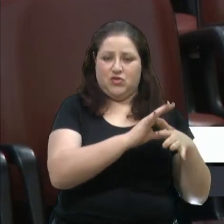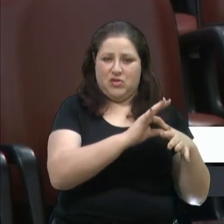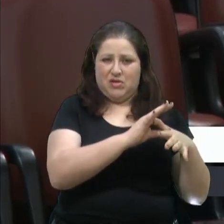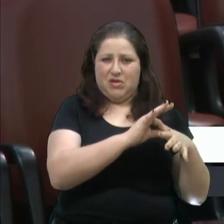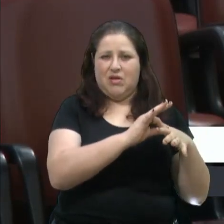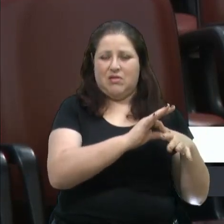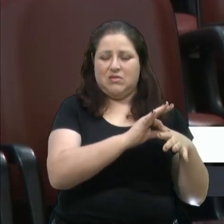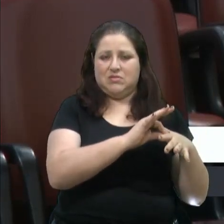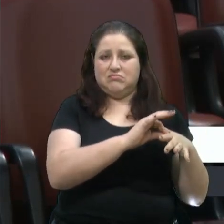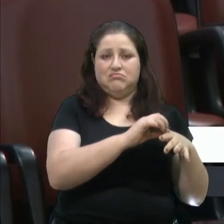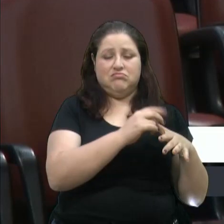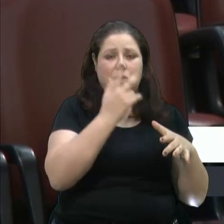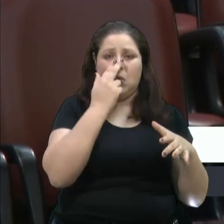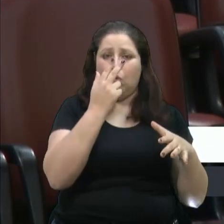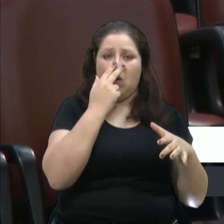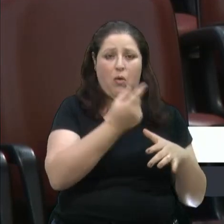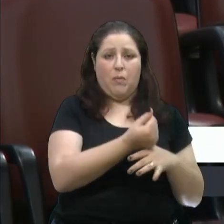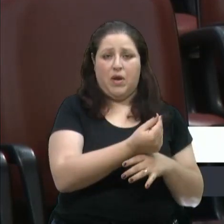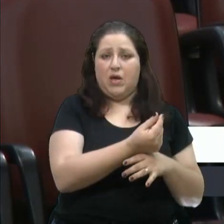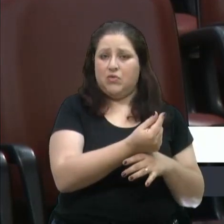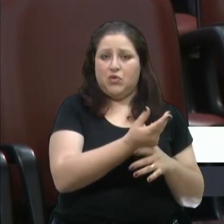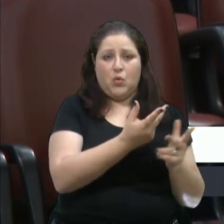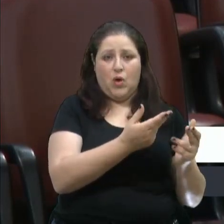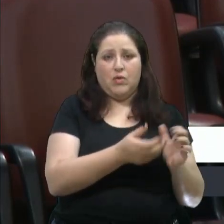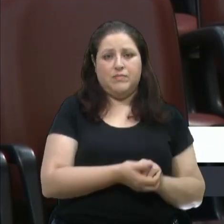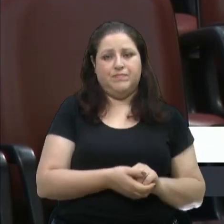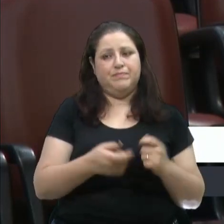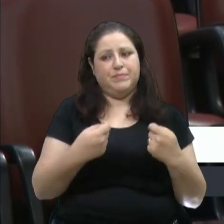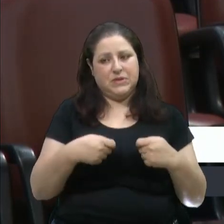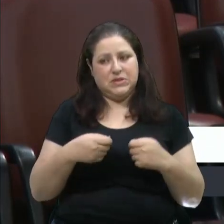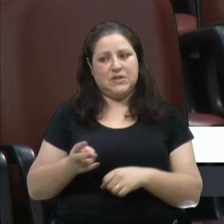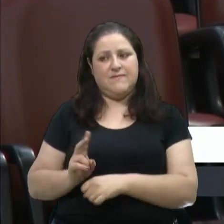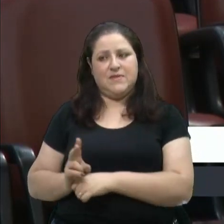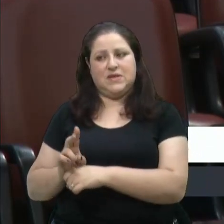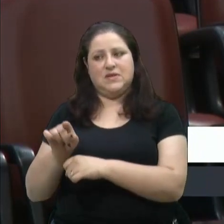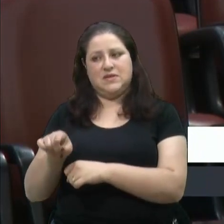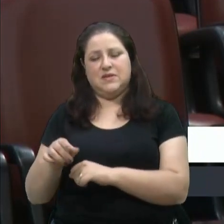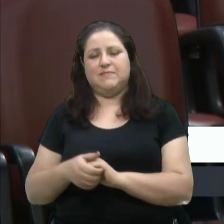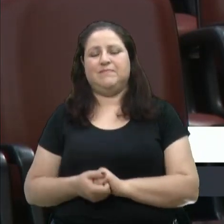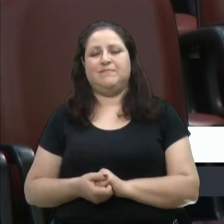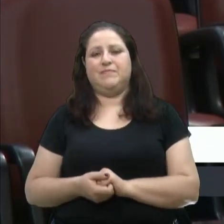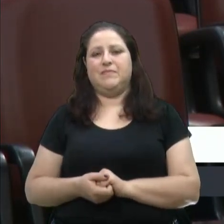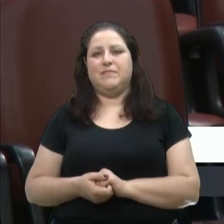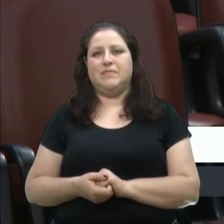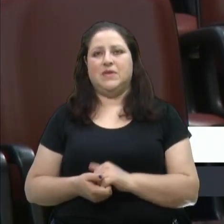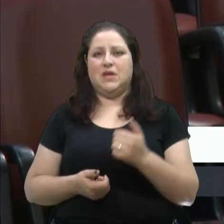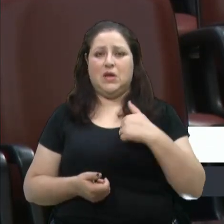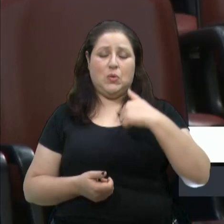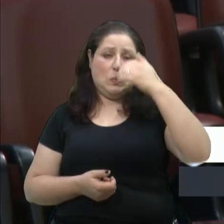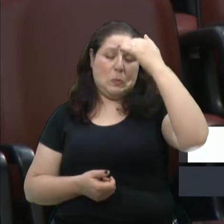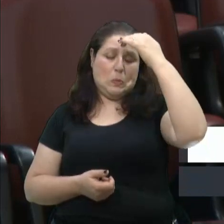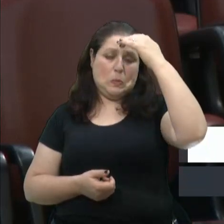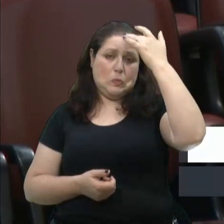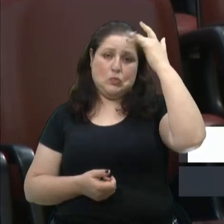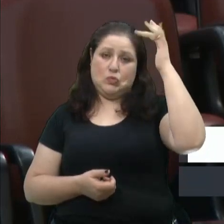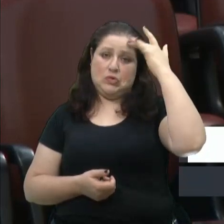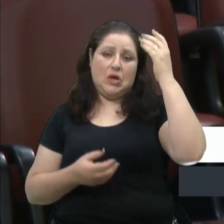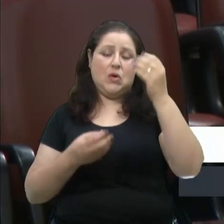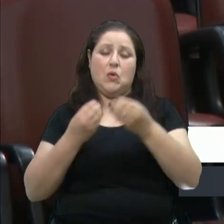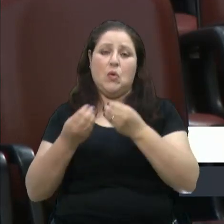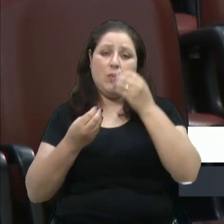deu mais Vereador alguém teria que fiscalizar isso aí ó lá eu não entendo lá na